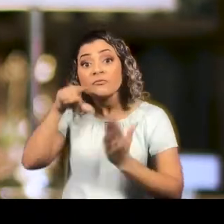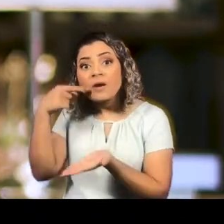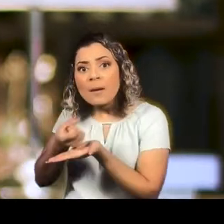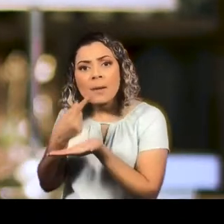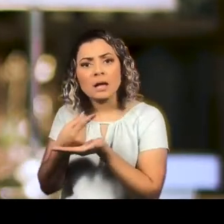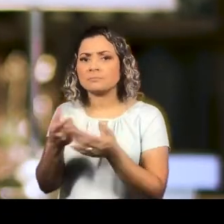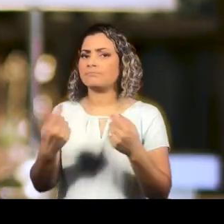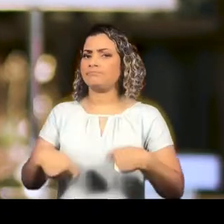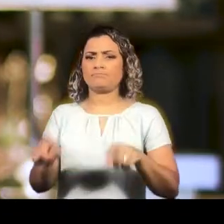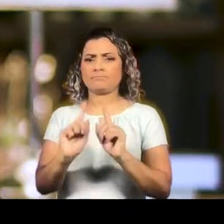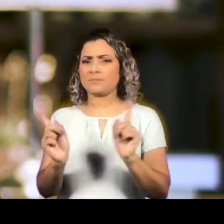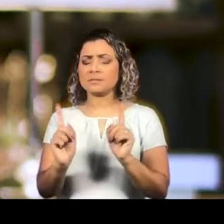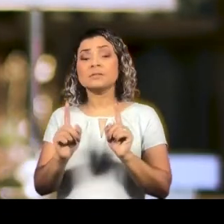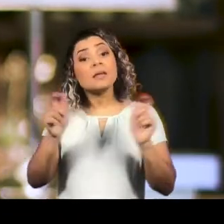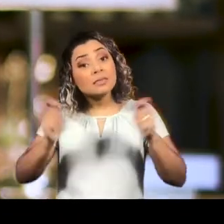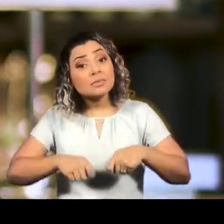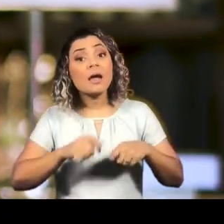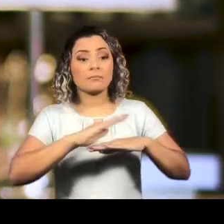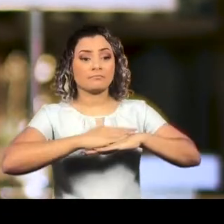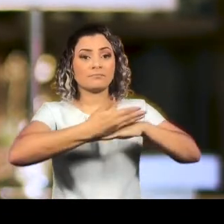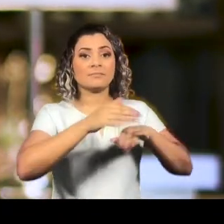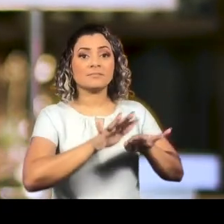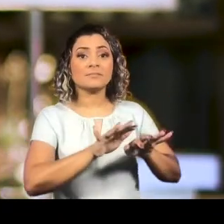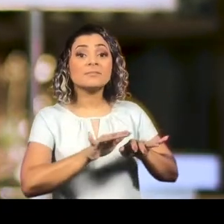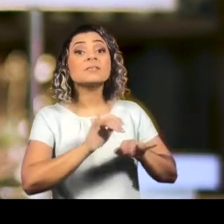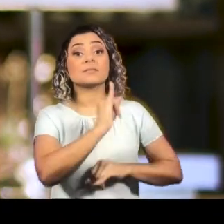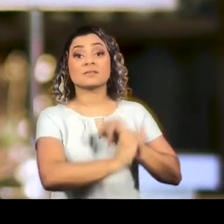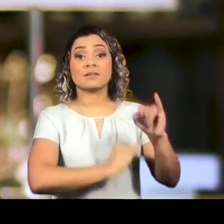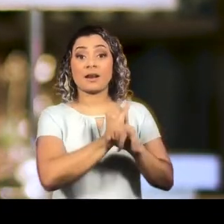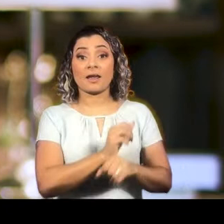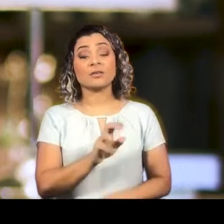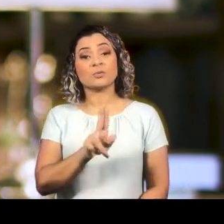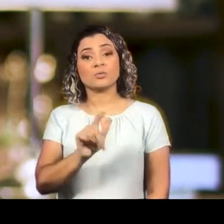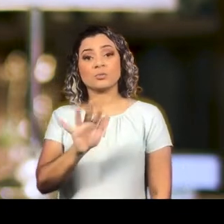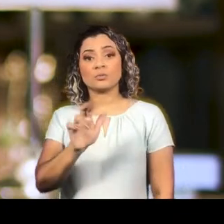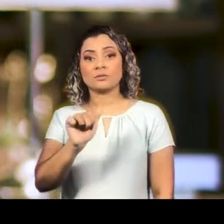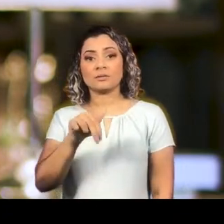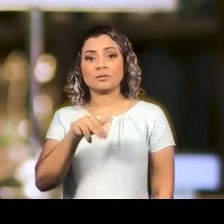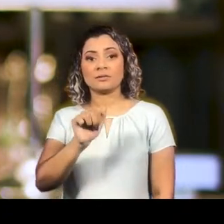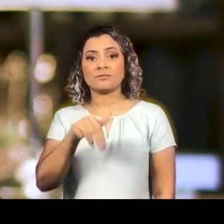de ir até a farmácia, peça seus medicamentos pelo site